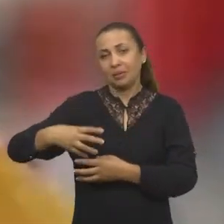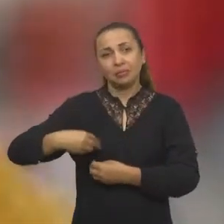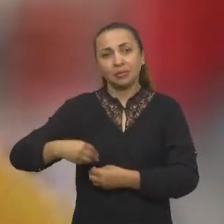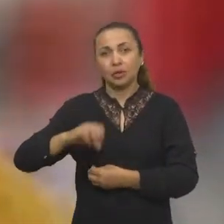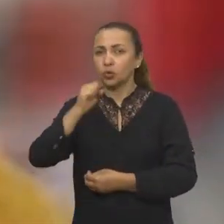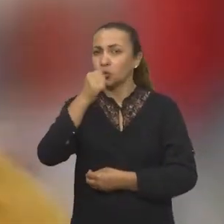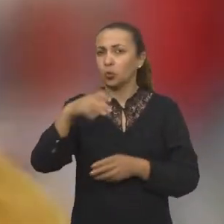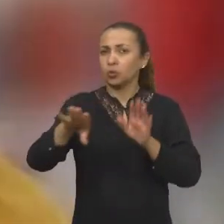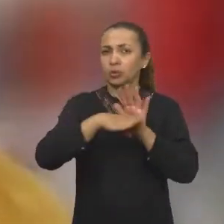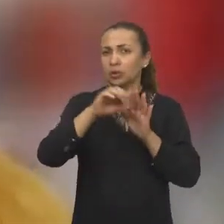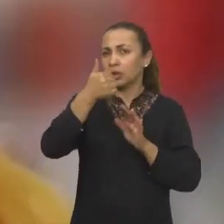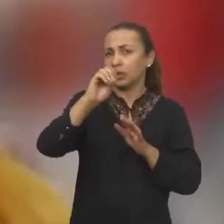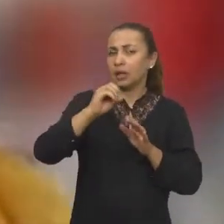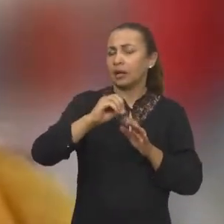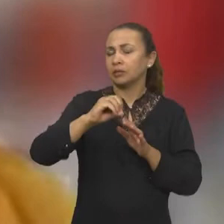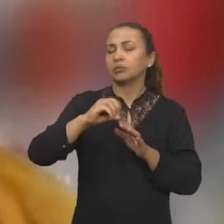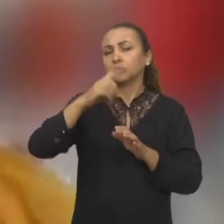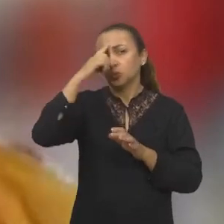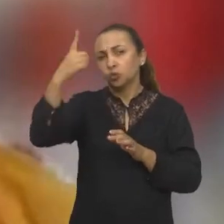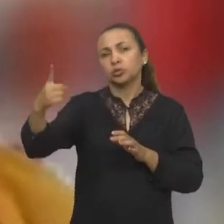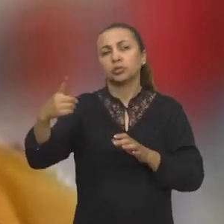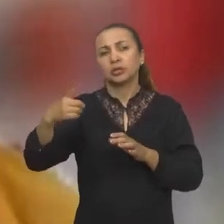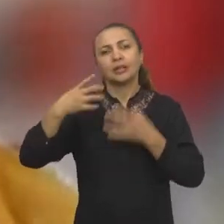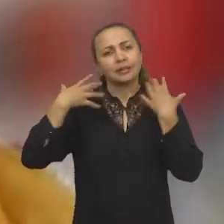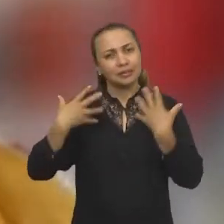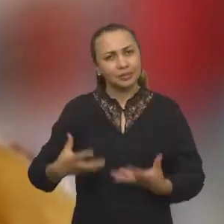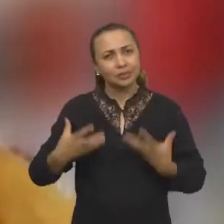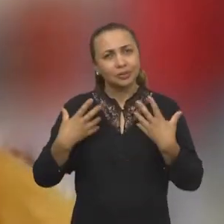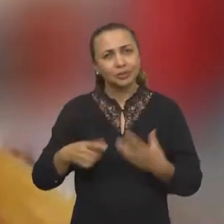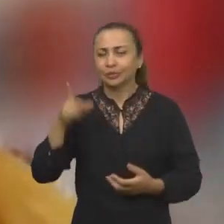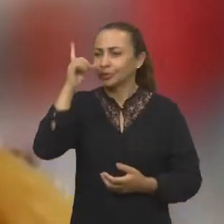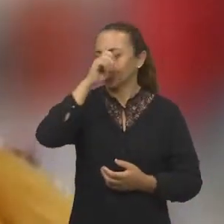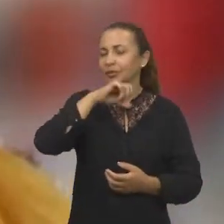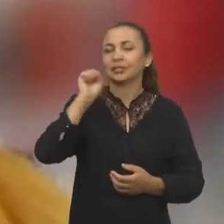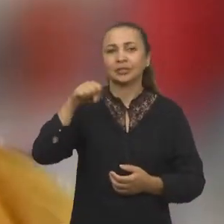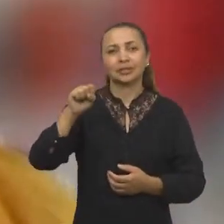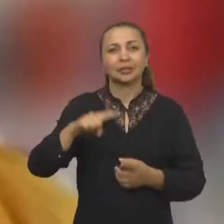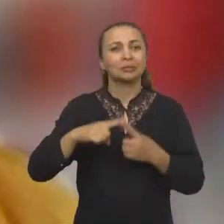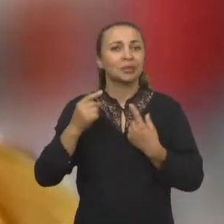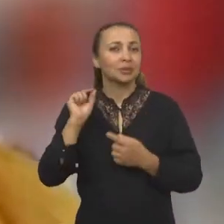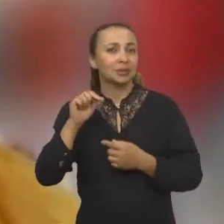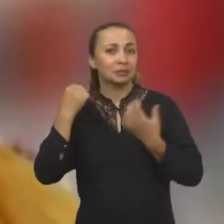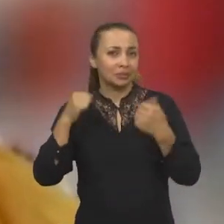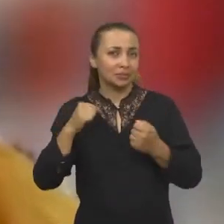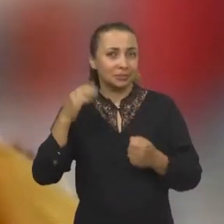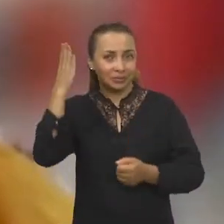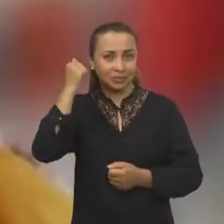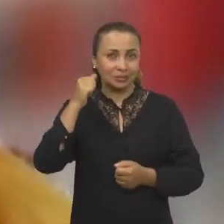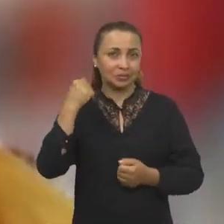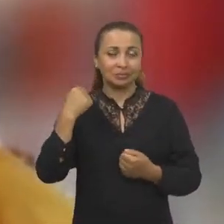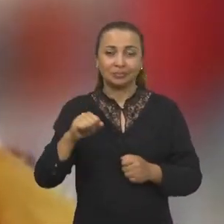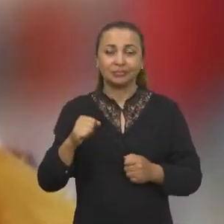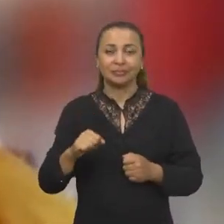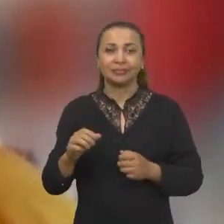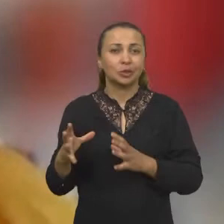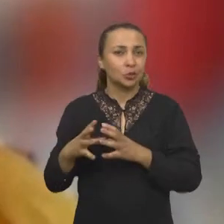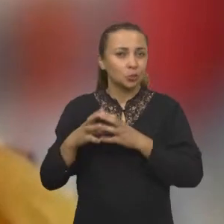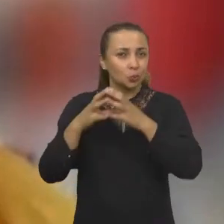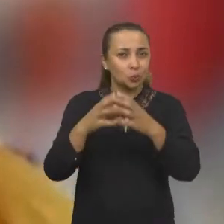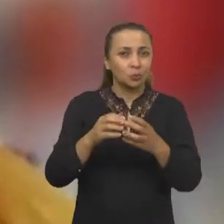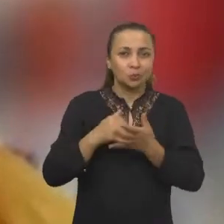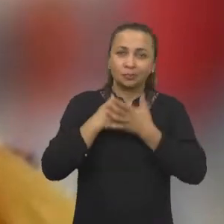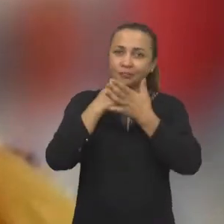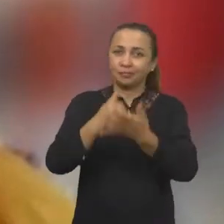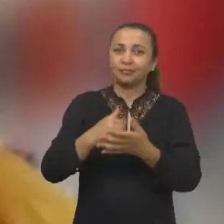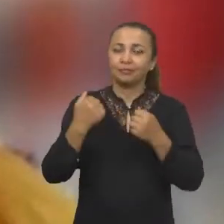criança descansa, ela precisa do apoio da mãe, da sogra, do companheiro ou dos amigos, né? Que